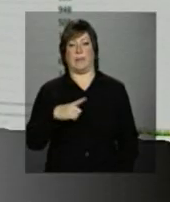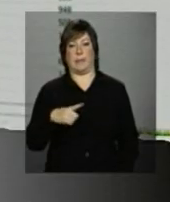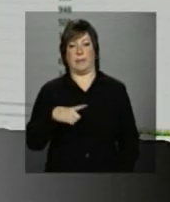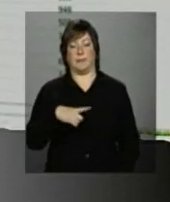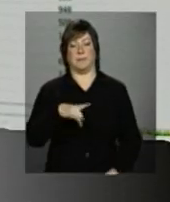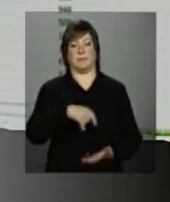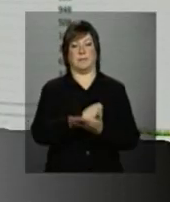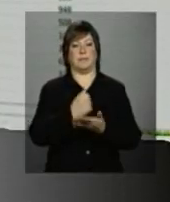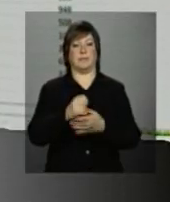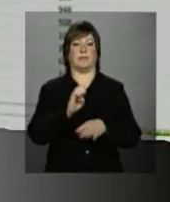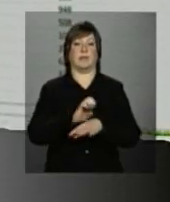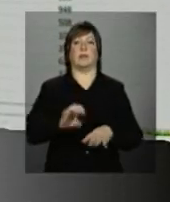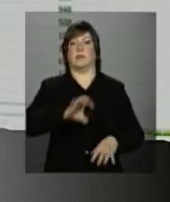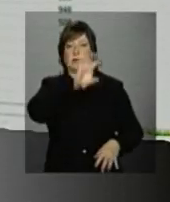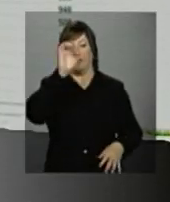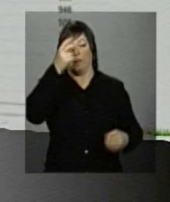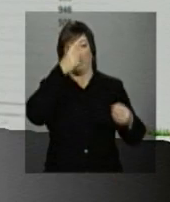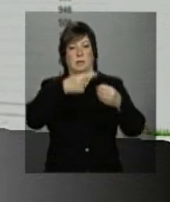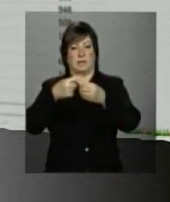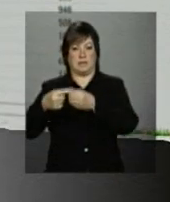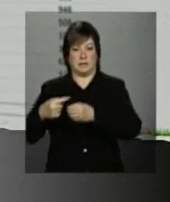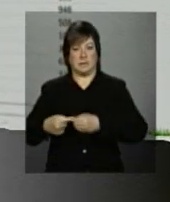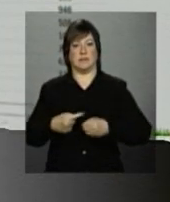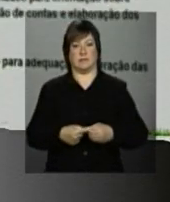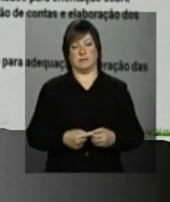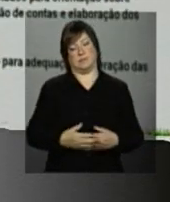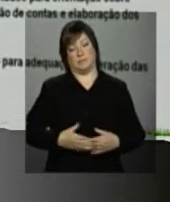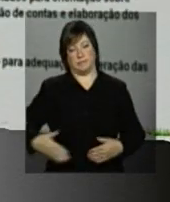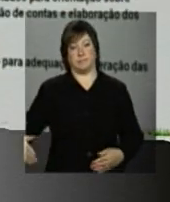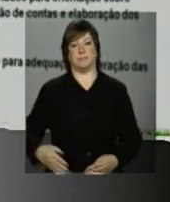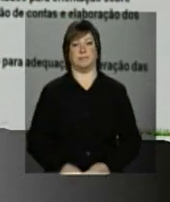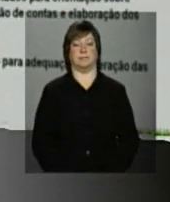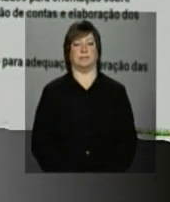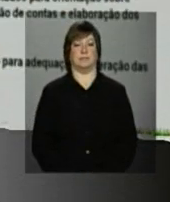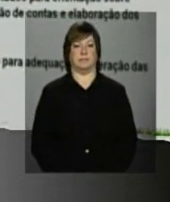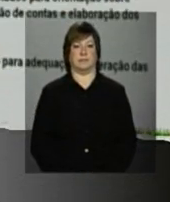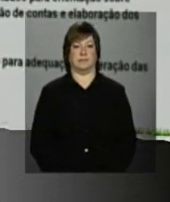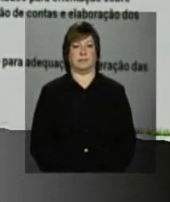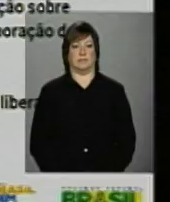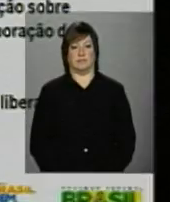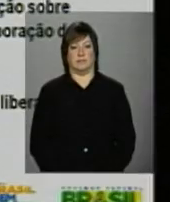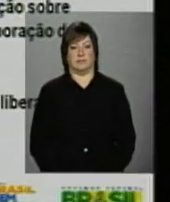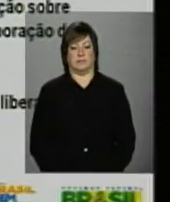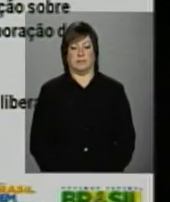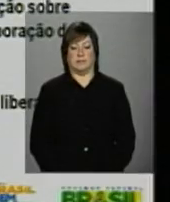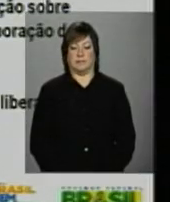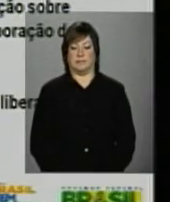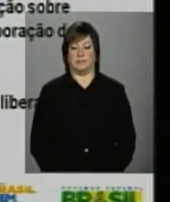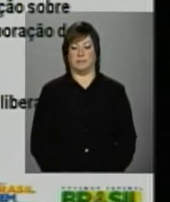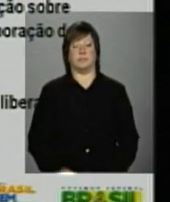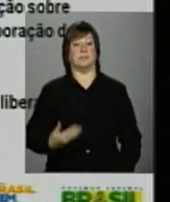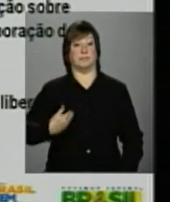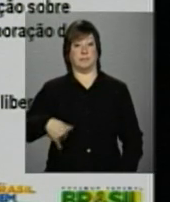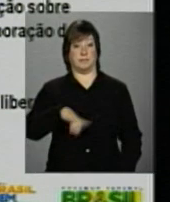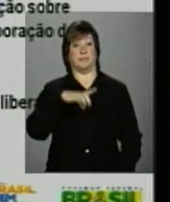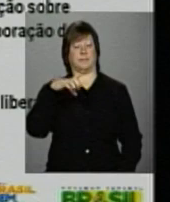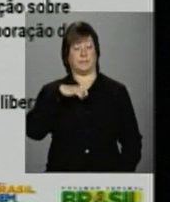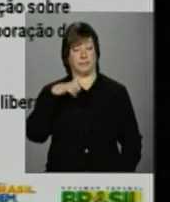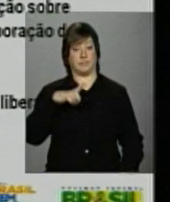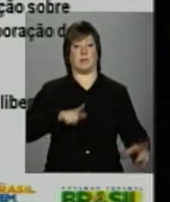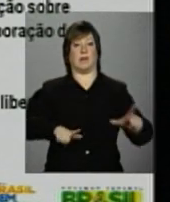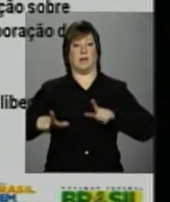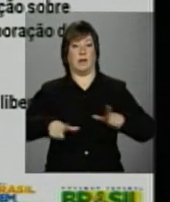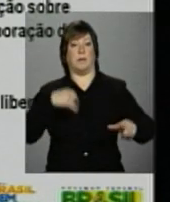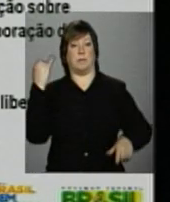pelos Estados por municípios né e assim por diante nós temos uma ação importante